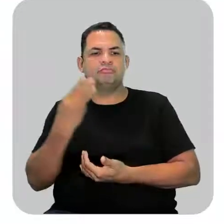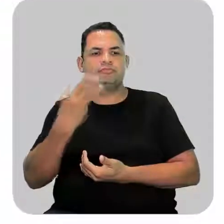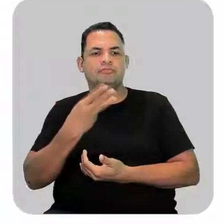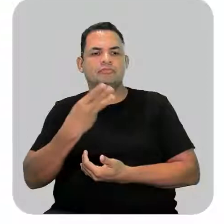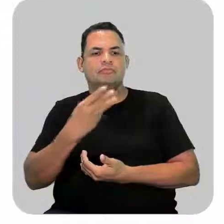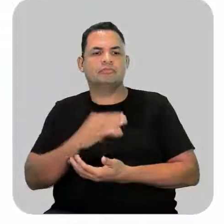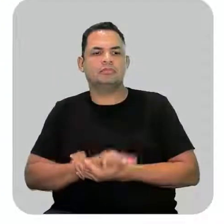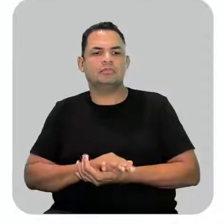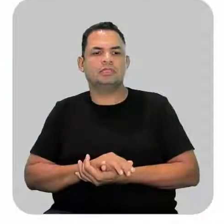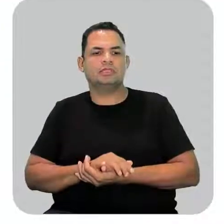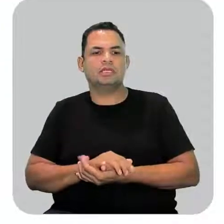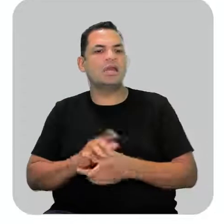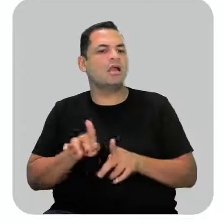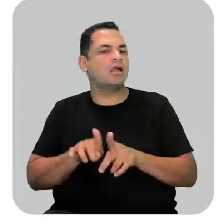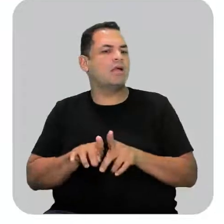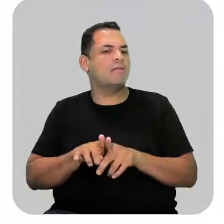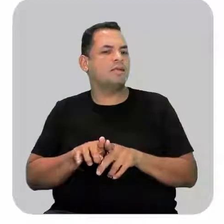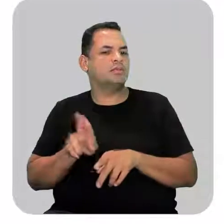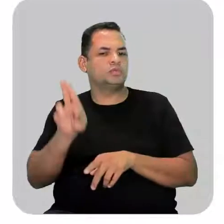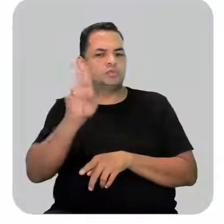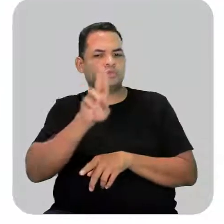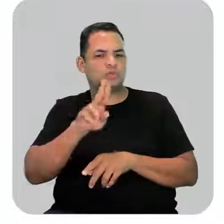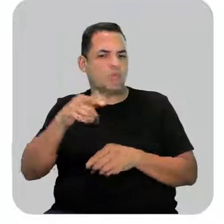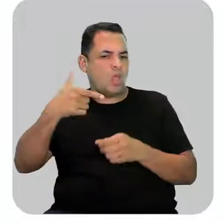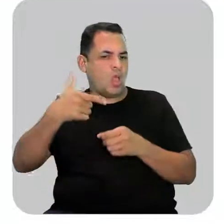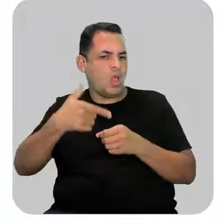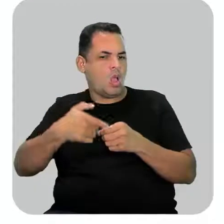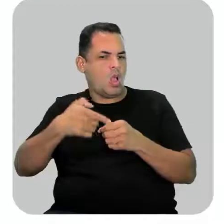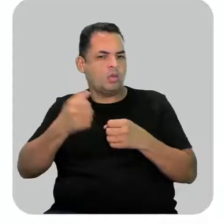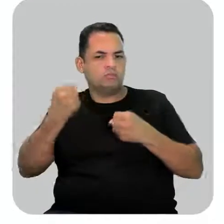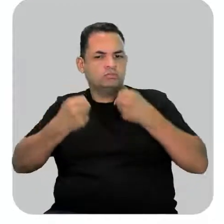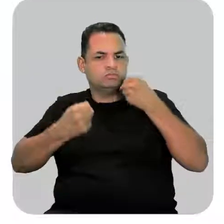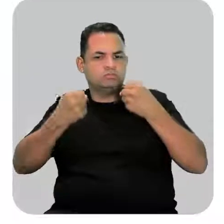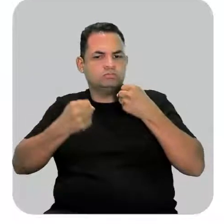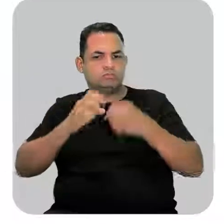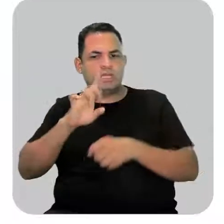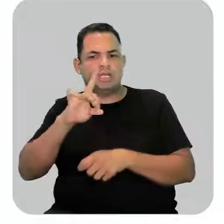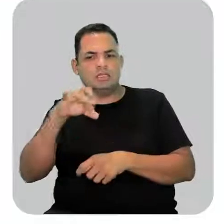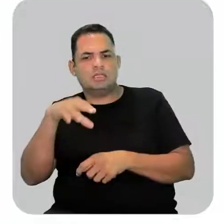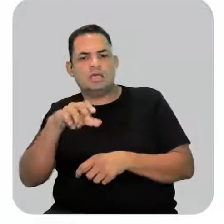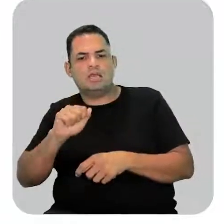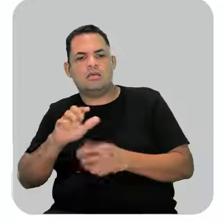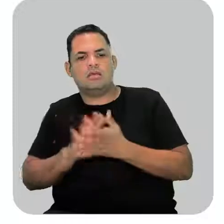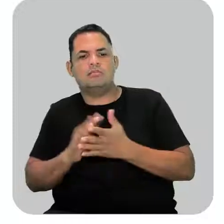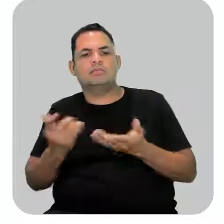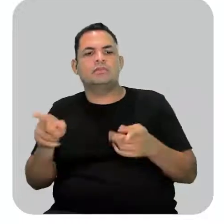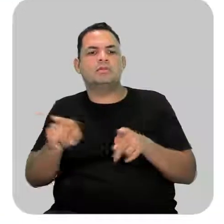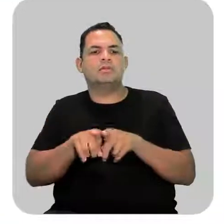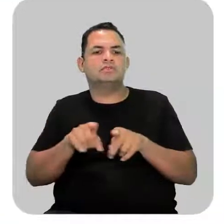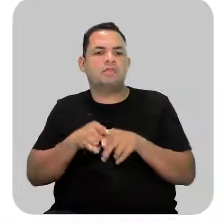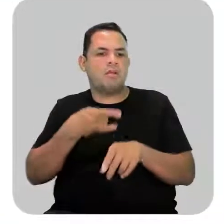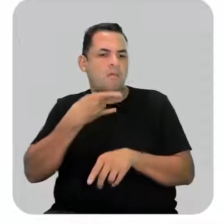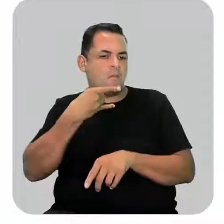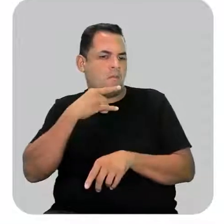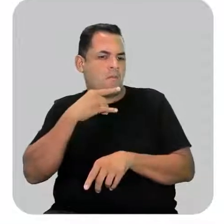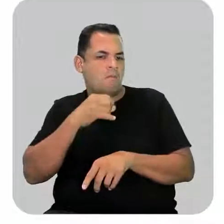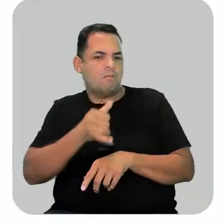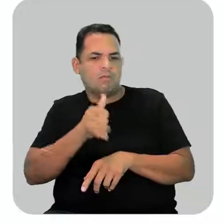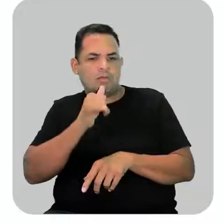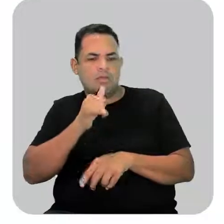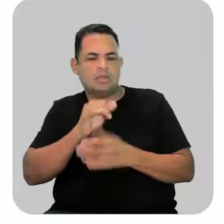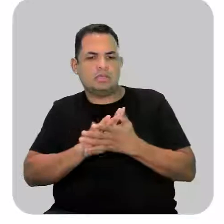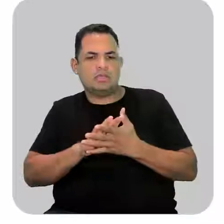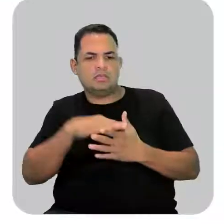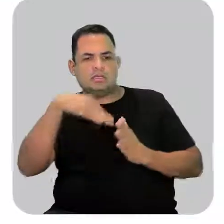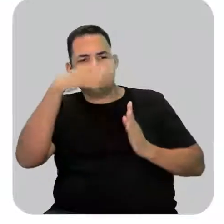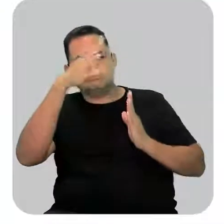Terceira, além de utilização em combustível, o etanol pode ser utilizado em bebidas, tintas,